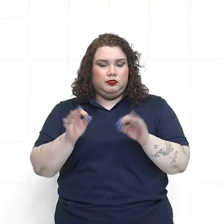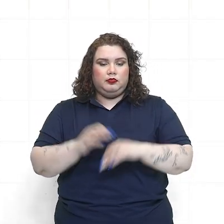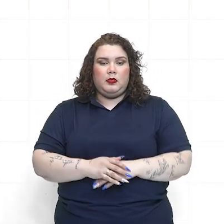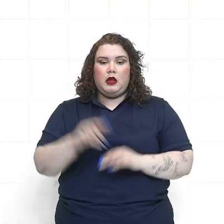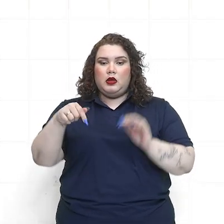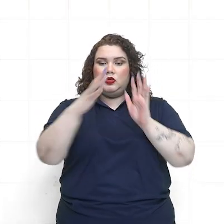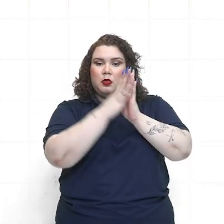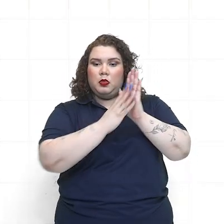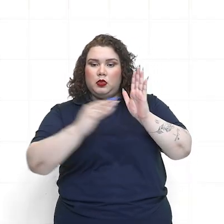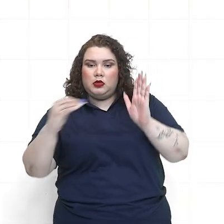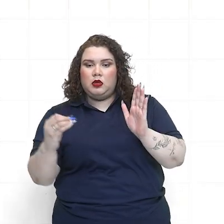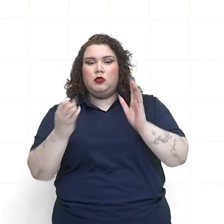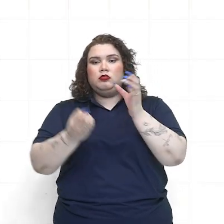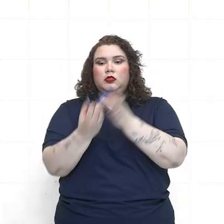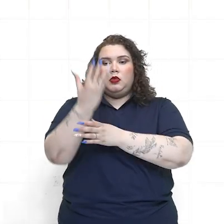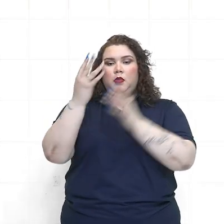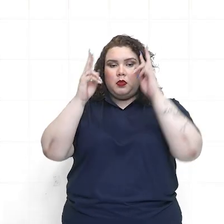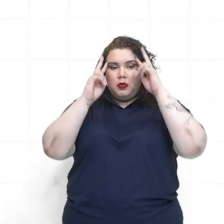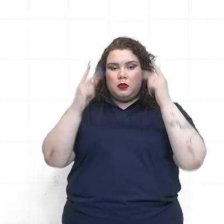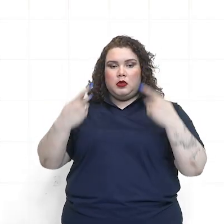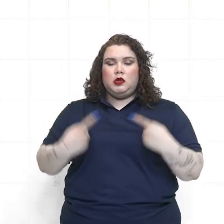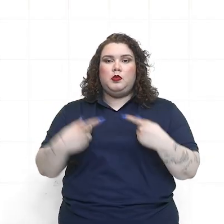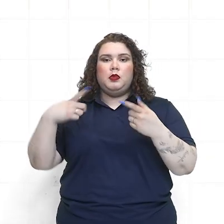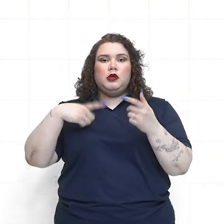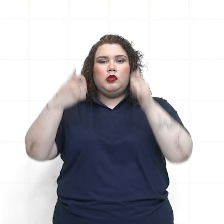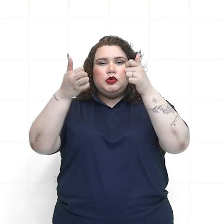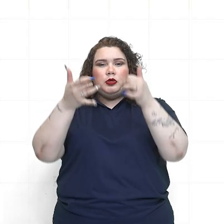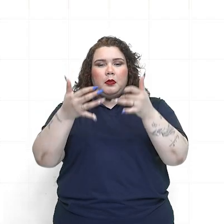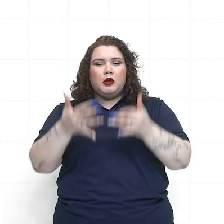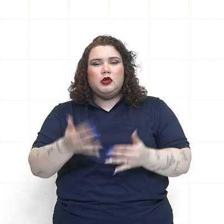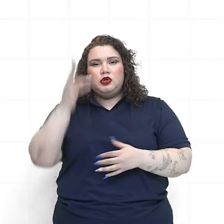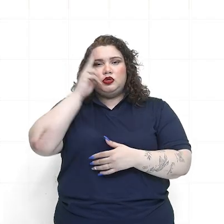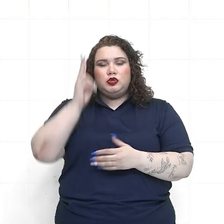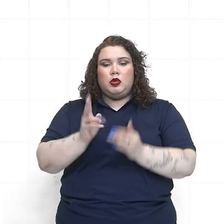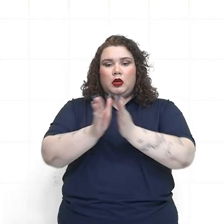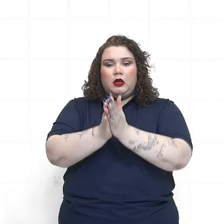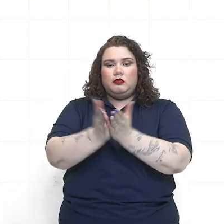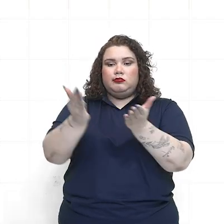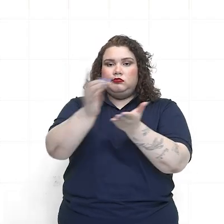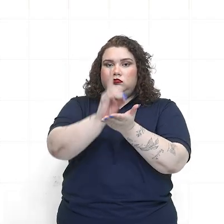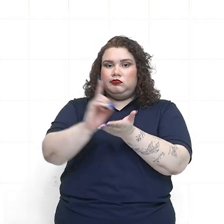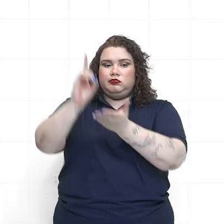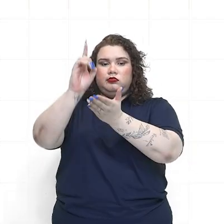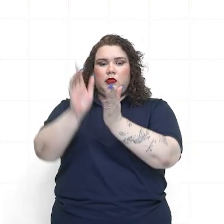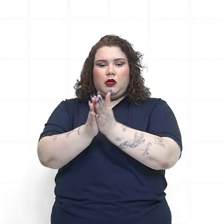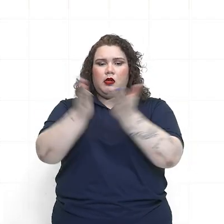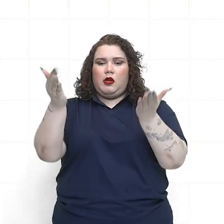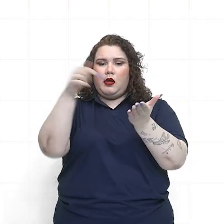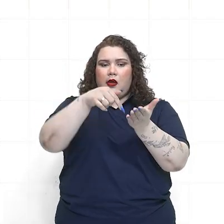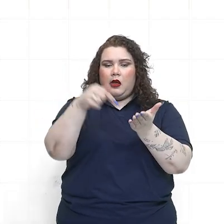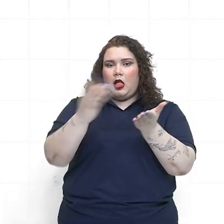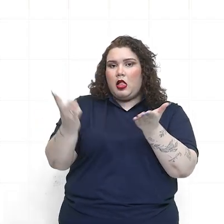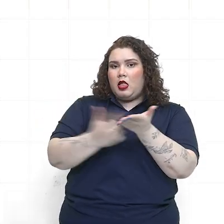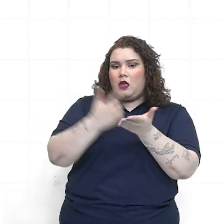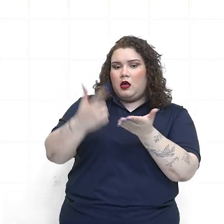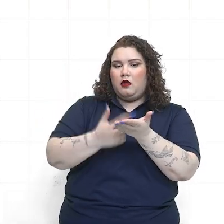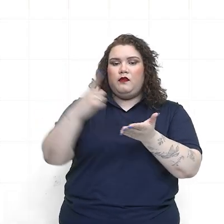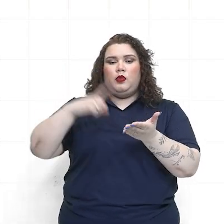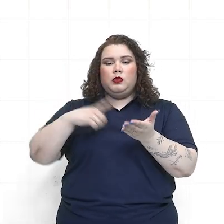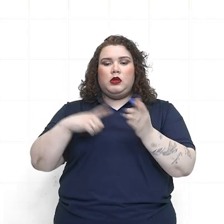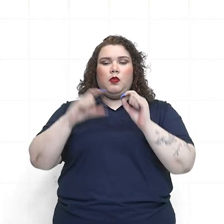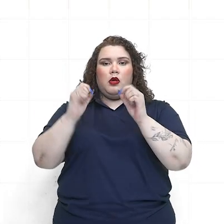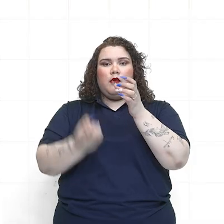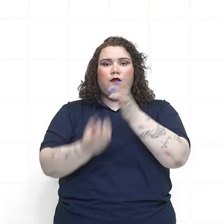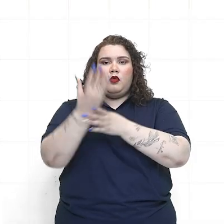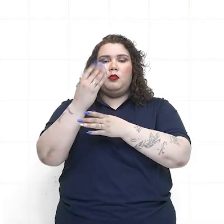de explicação da origem do ser humano baseia-se no relato da Bíblia, livro que tem grande importância na formação da